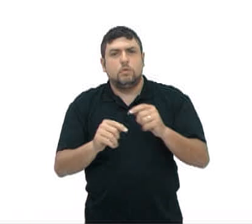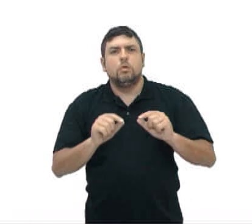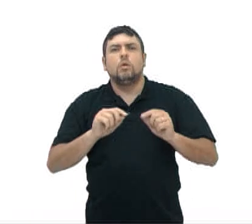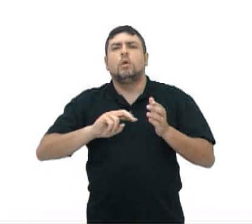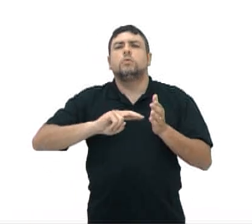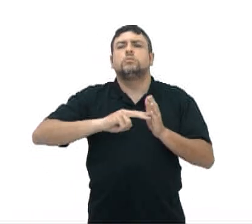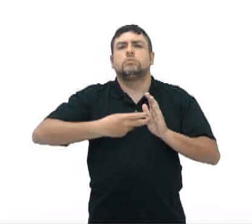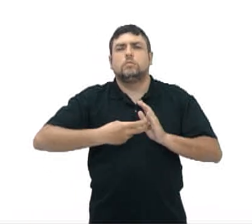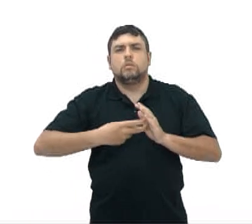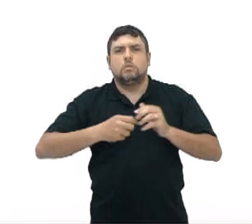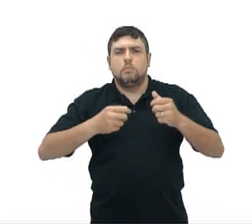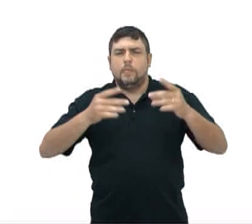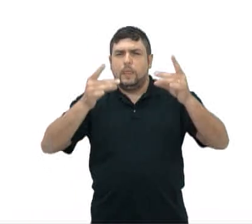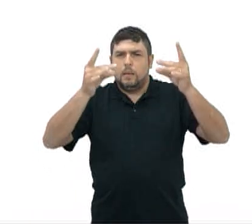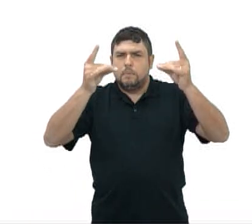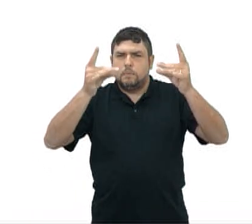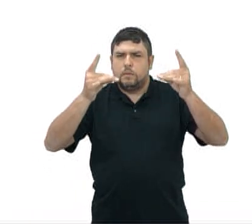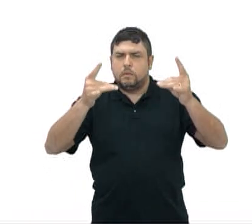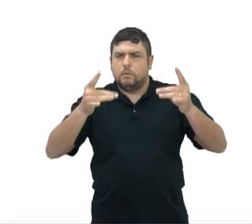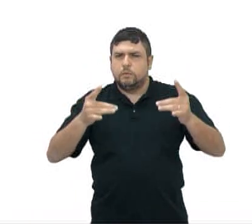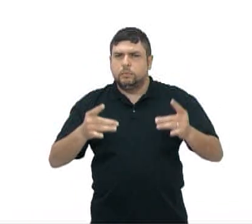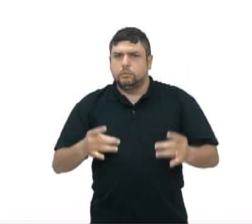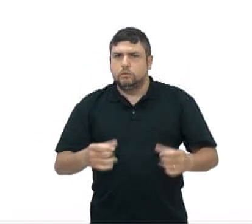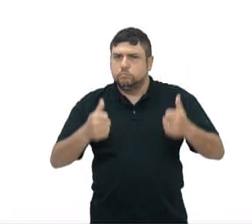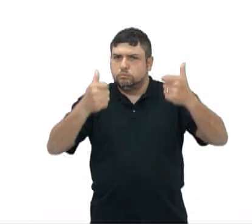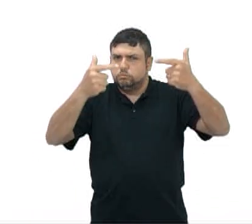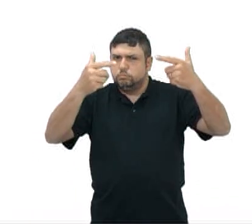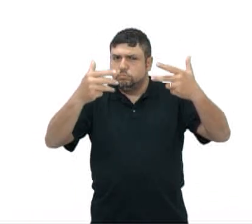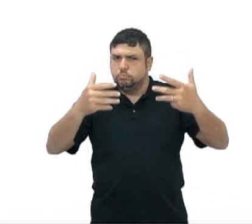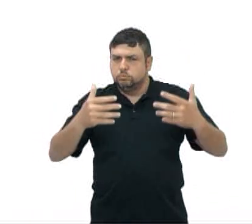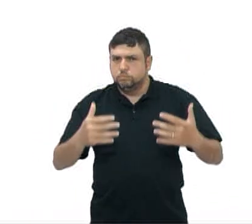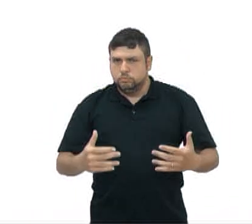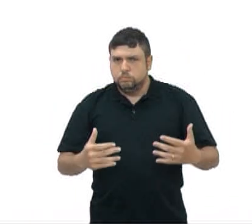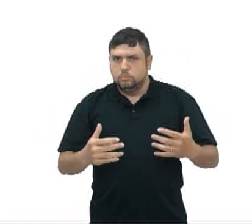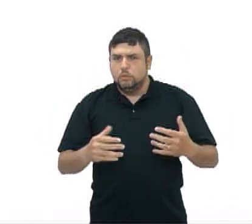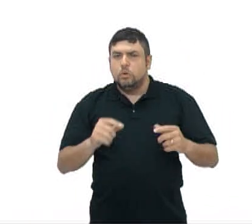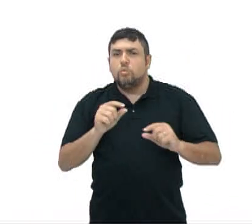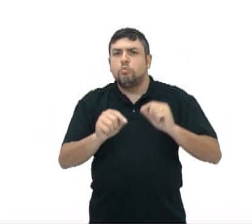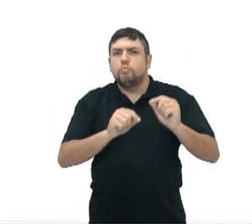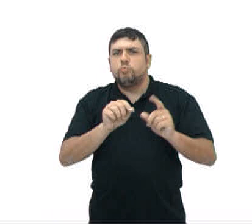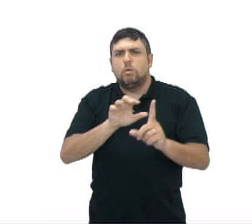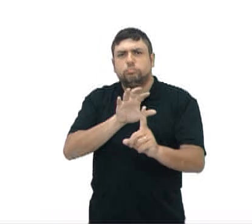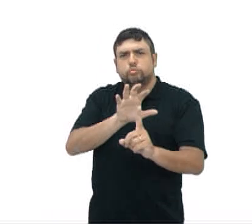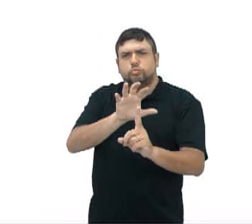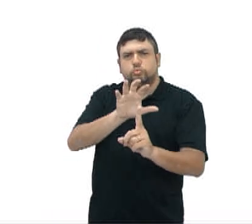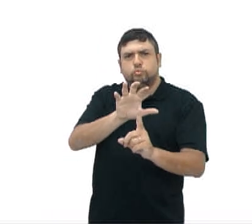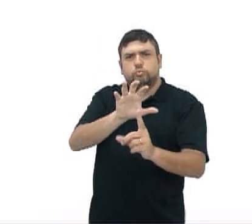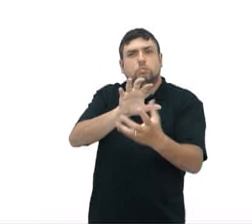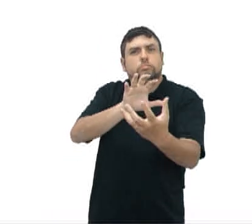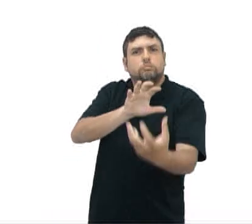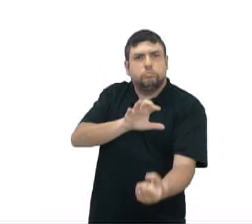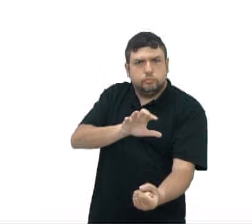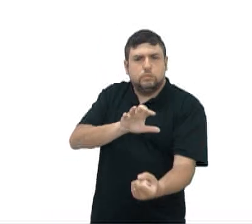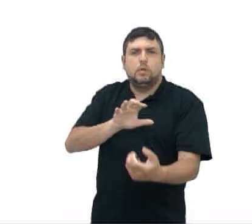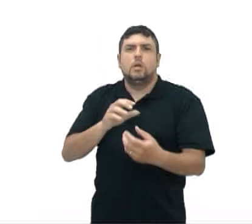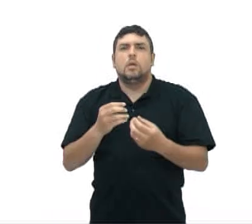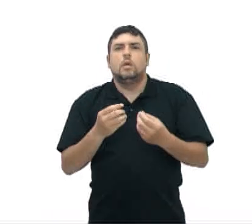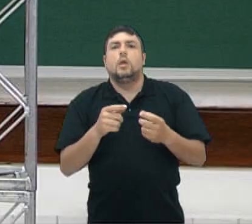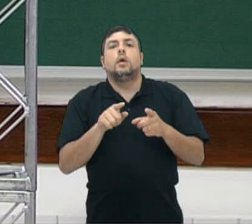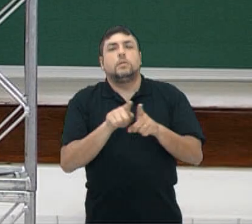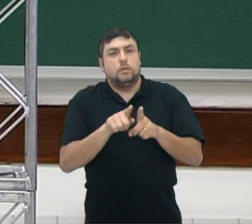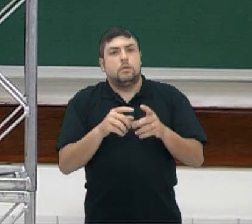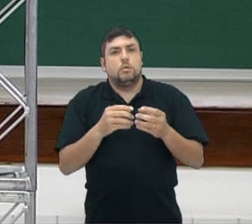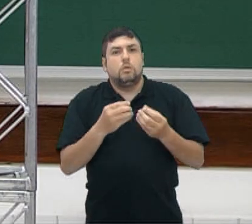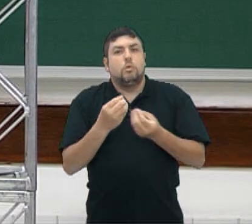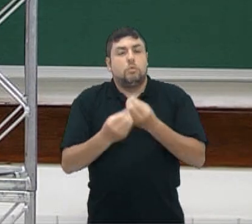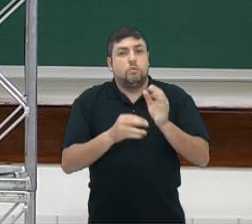trabalhar as suas ferramentas para você convencer a pessoa daquilo que você está propondo, porque uma das